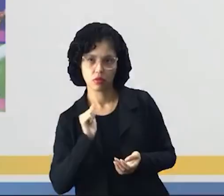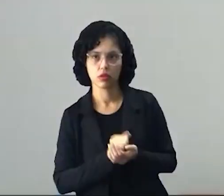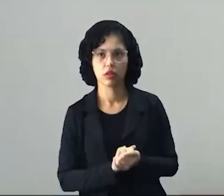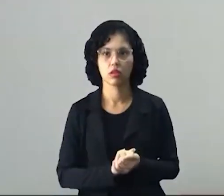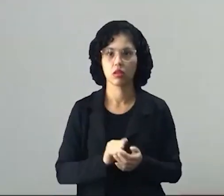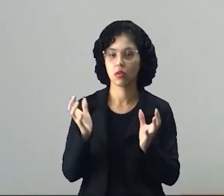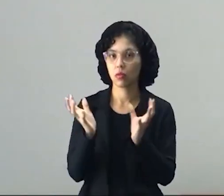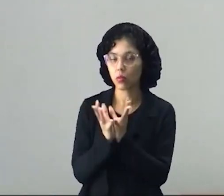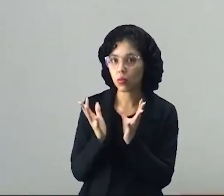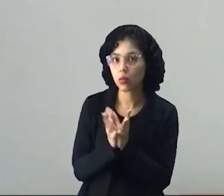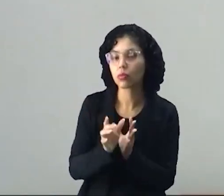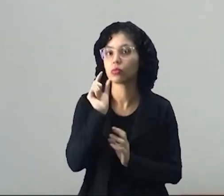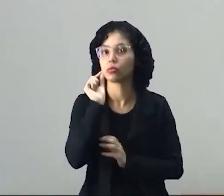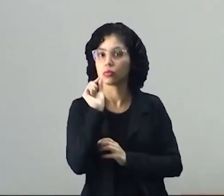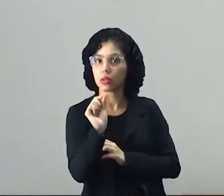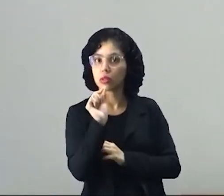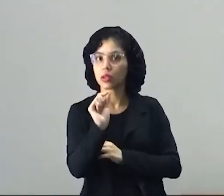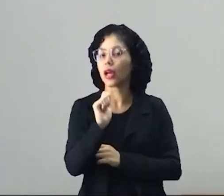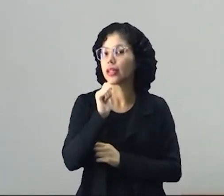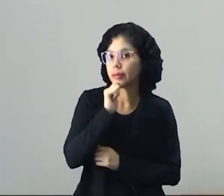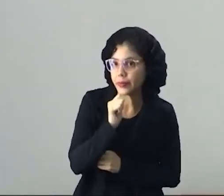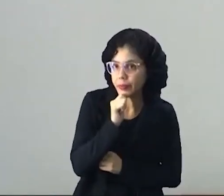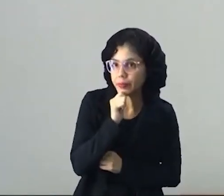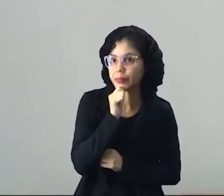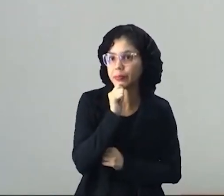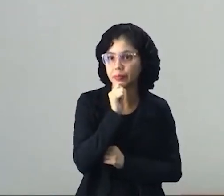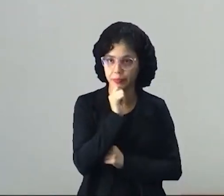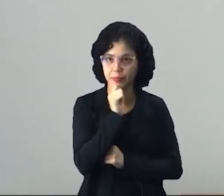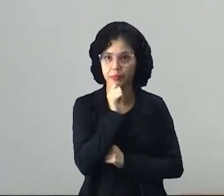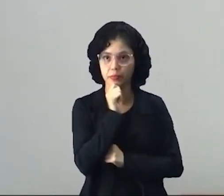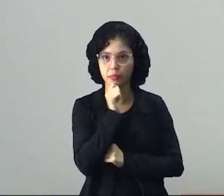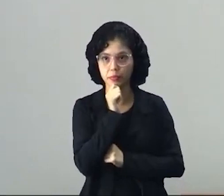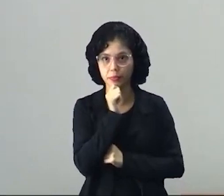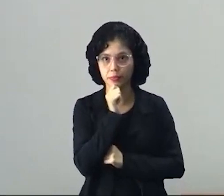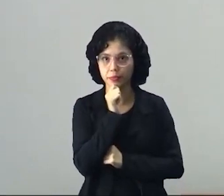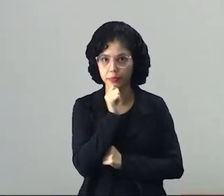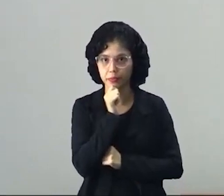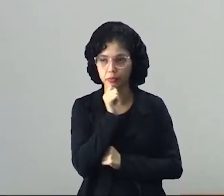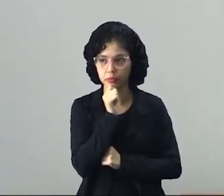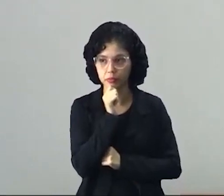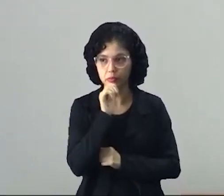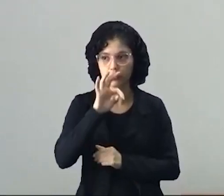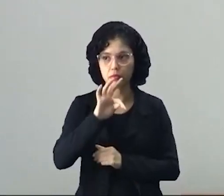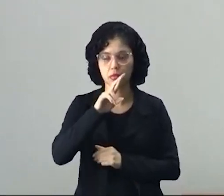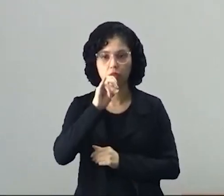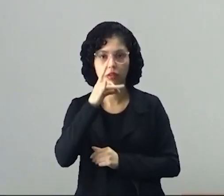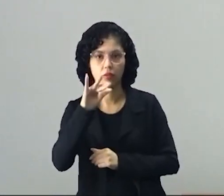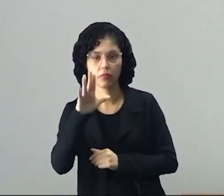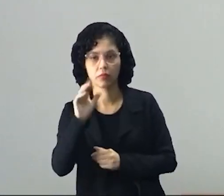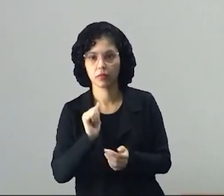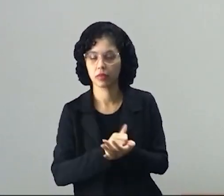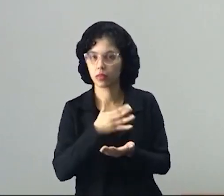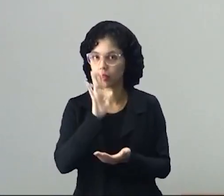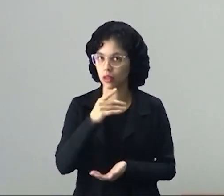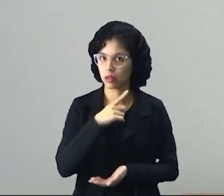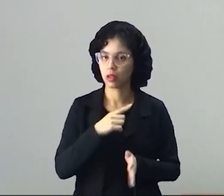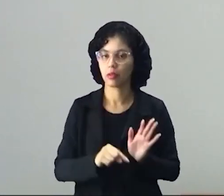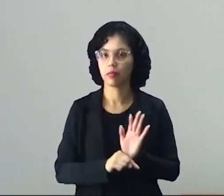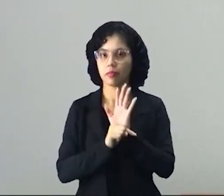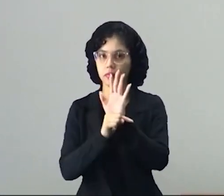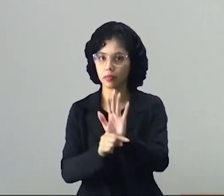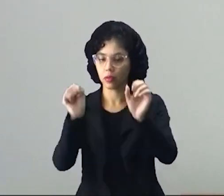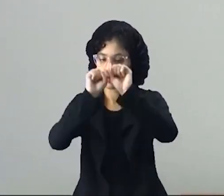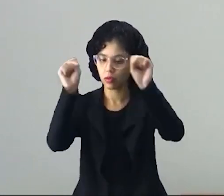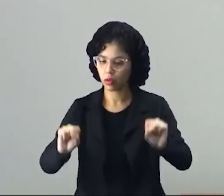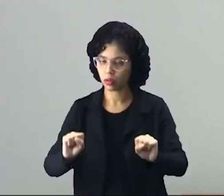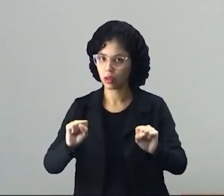que são organismos de, além de ser, vamos dizer, uma transição. Por quê? Porque eles já vão apresentar